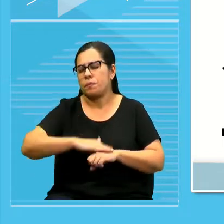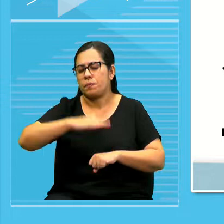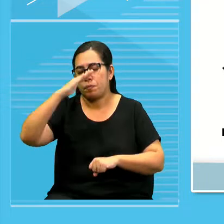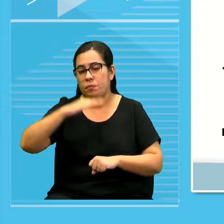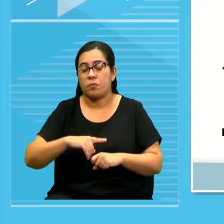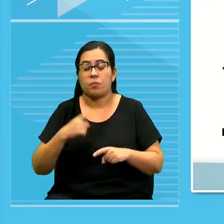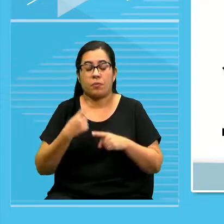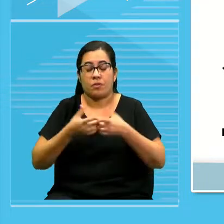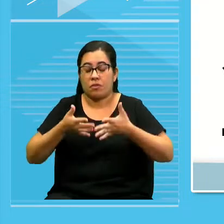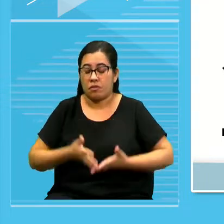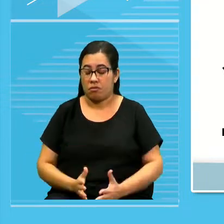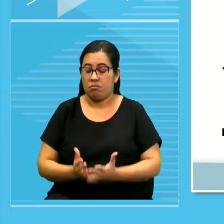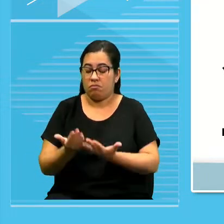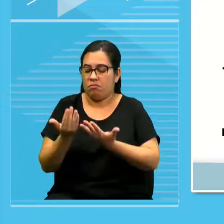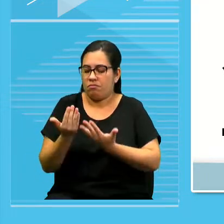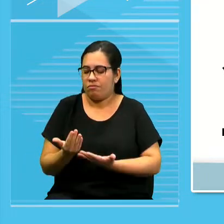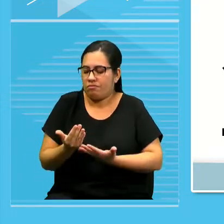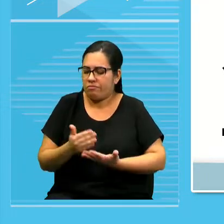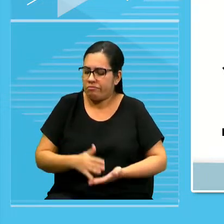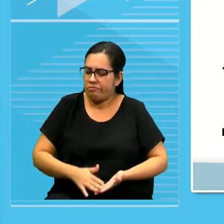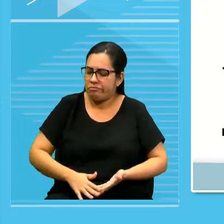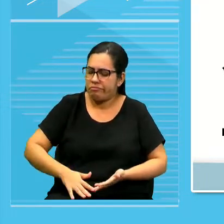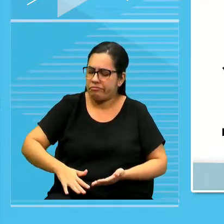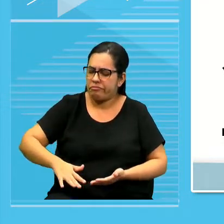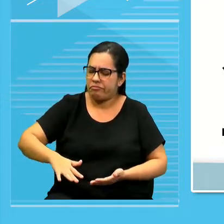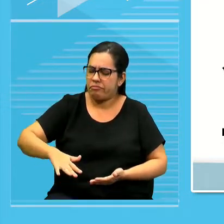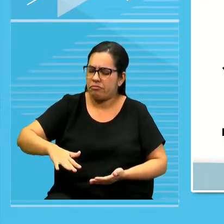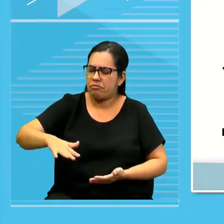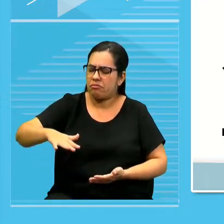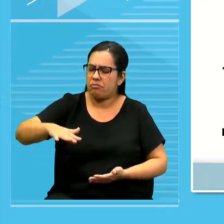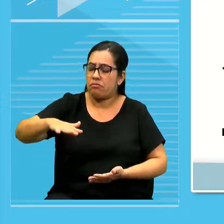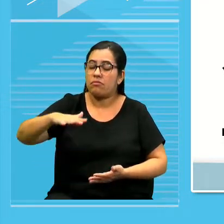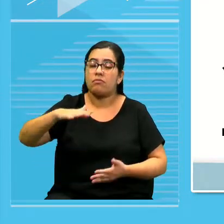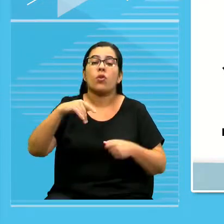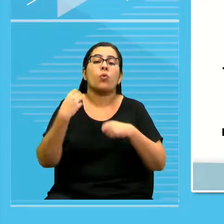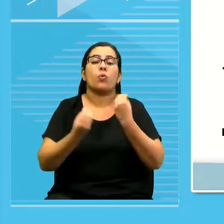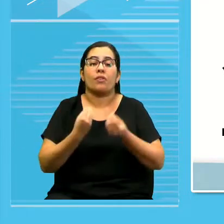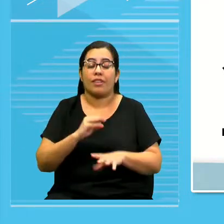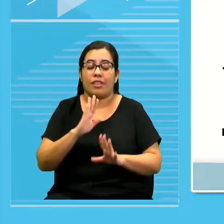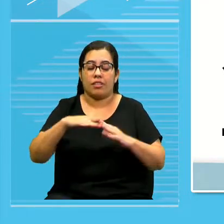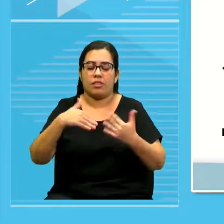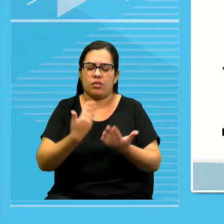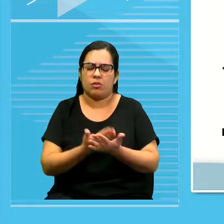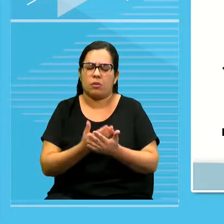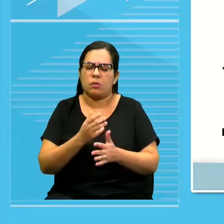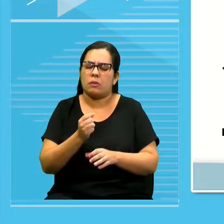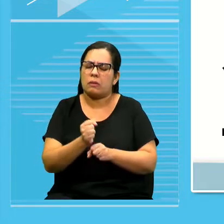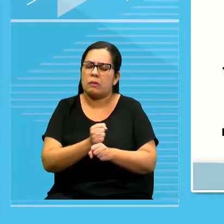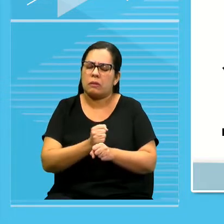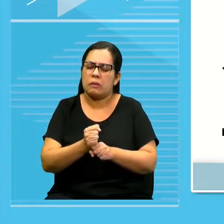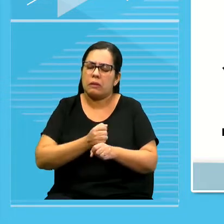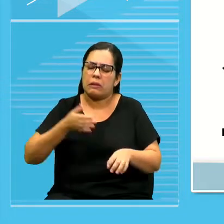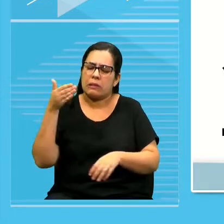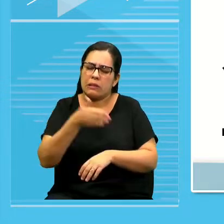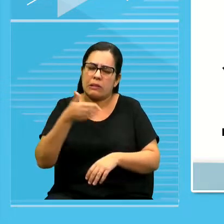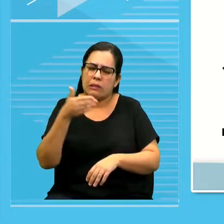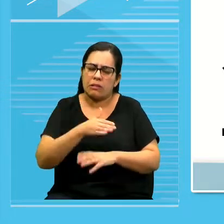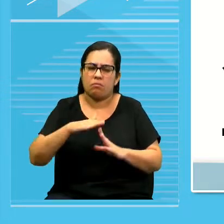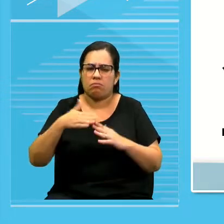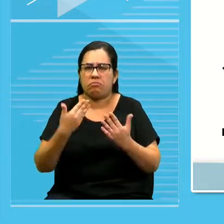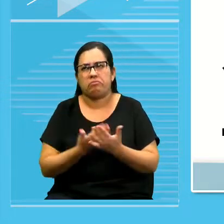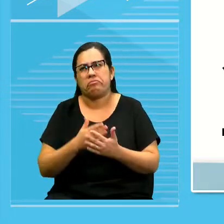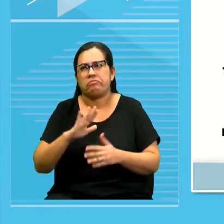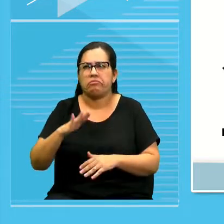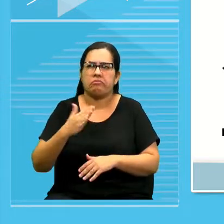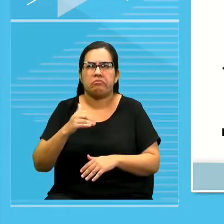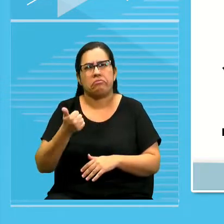que a gente nasce é a gente tem um longo período dentro da escola a gente passa uma média de 16 a